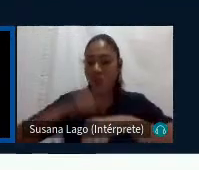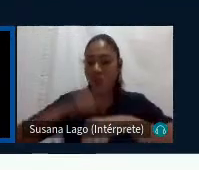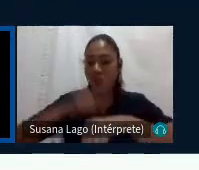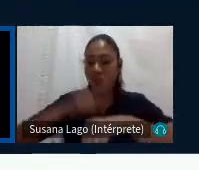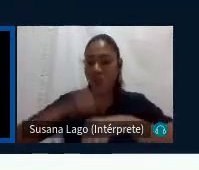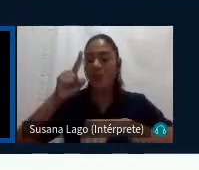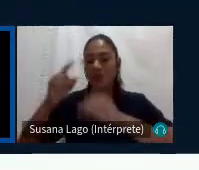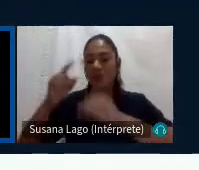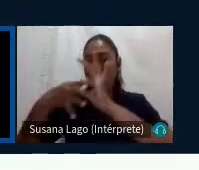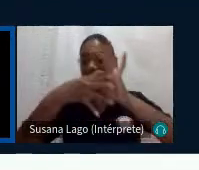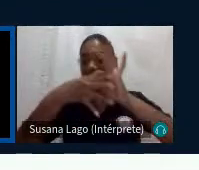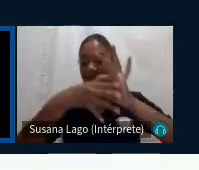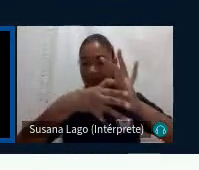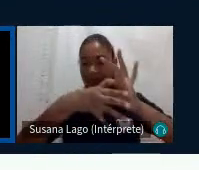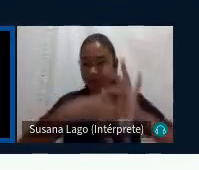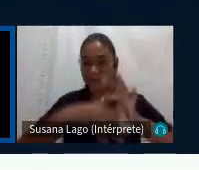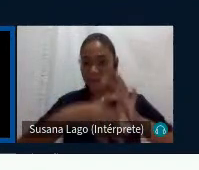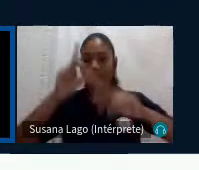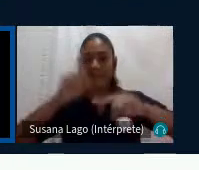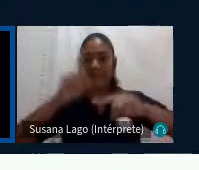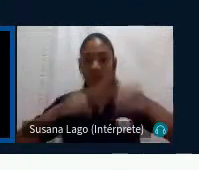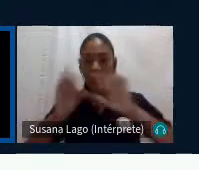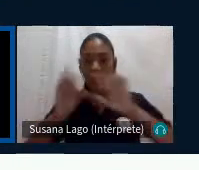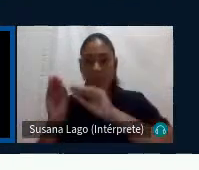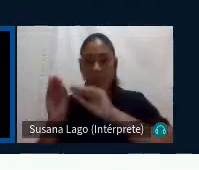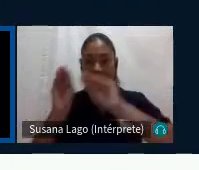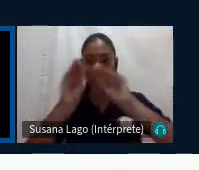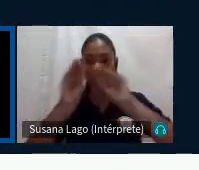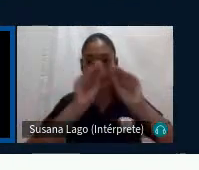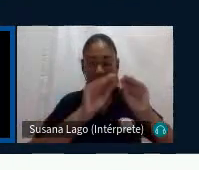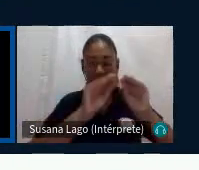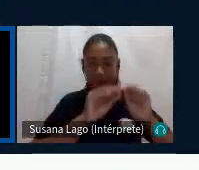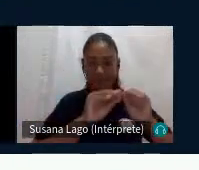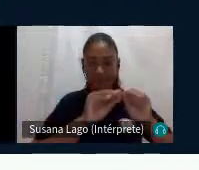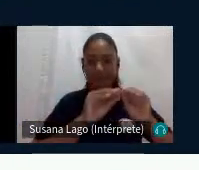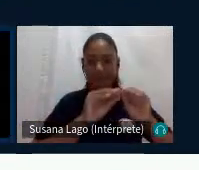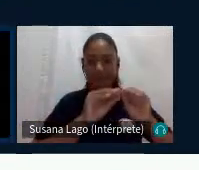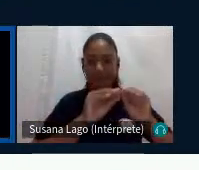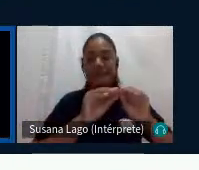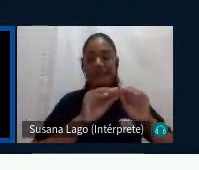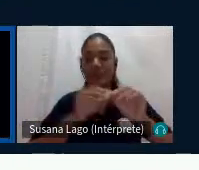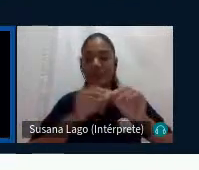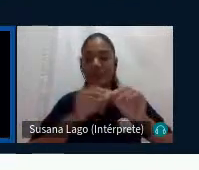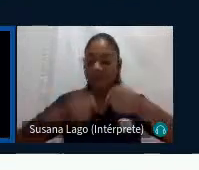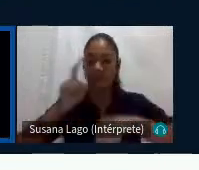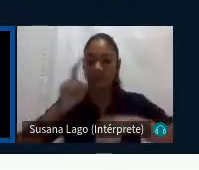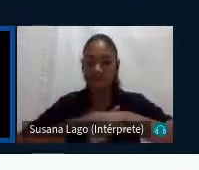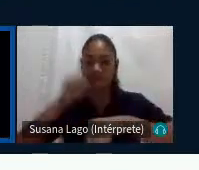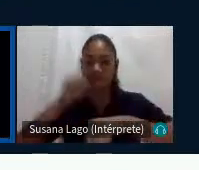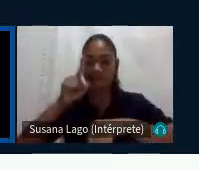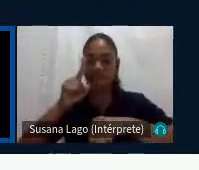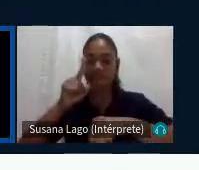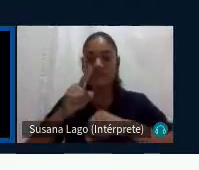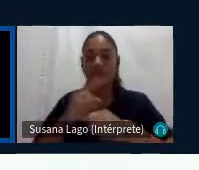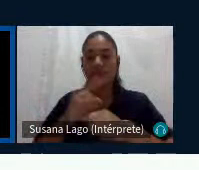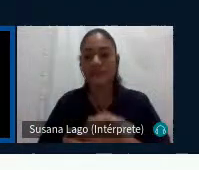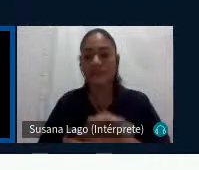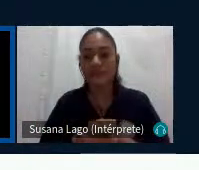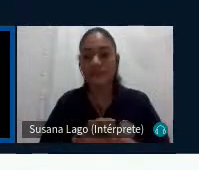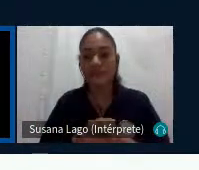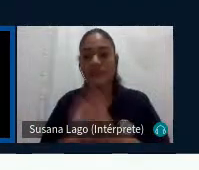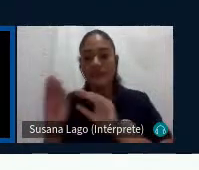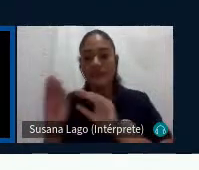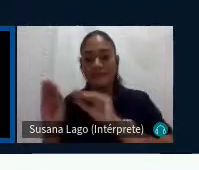outro, uma indústria automobilística. Aí, ele vai levar de um lugar para outro. Só que